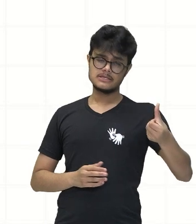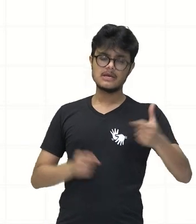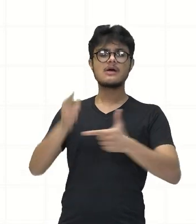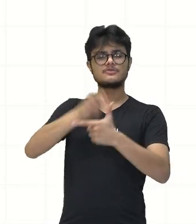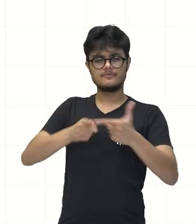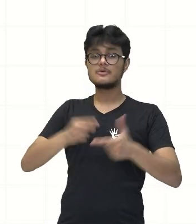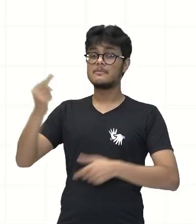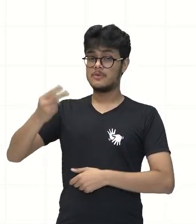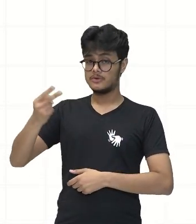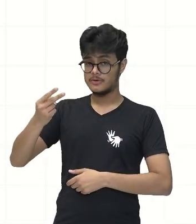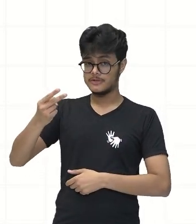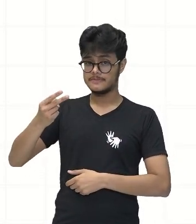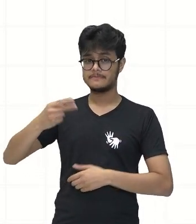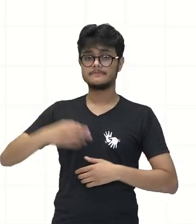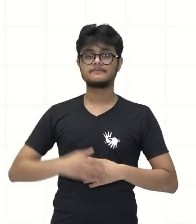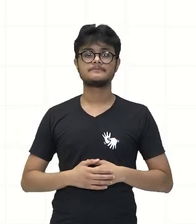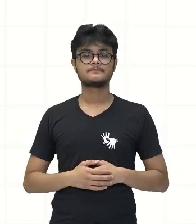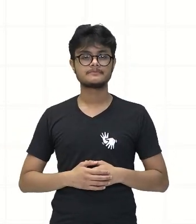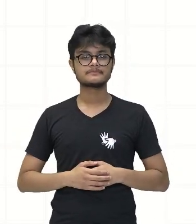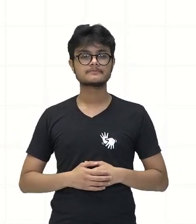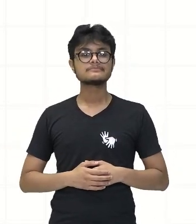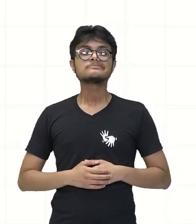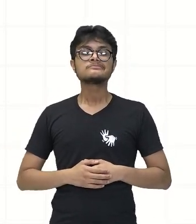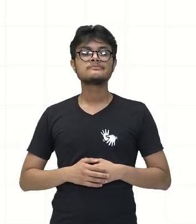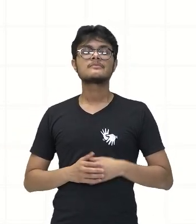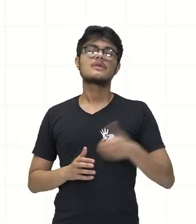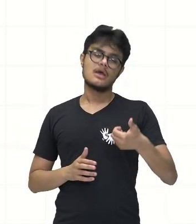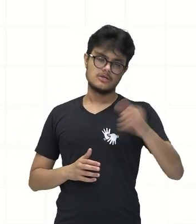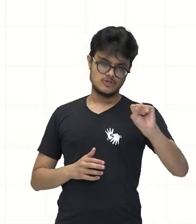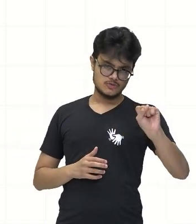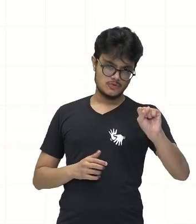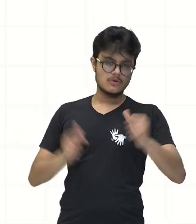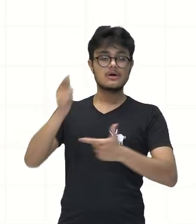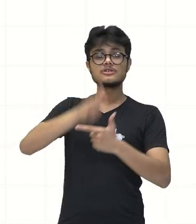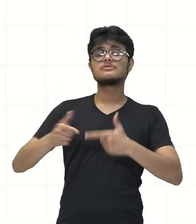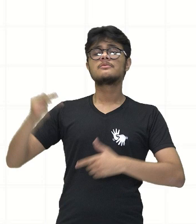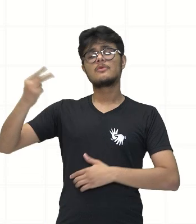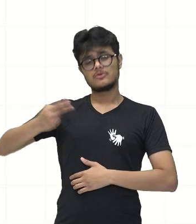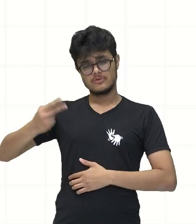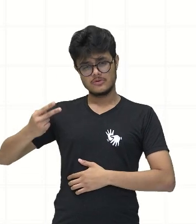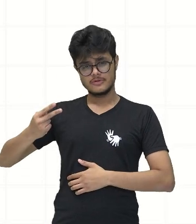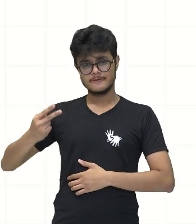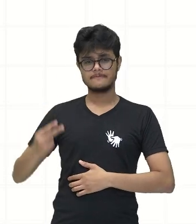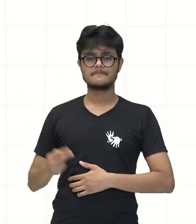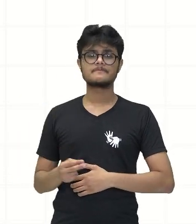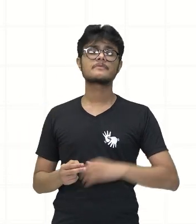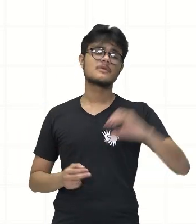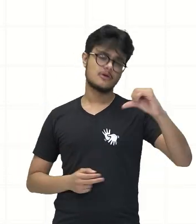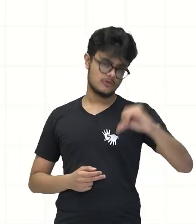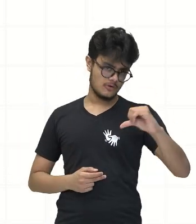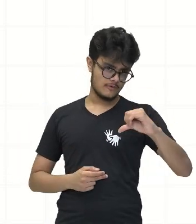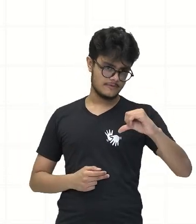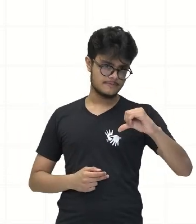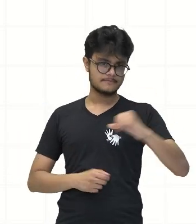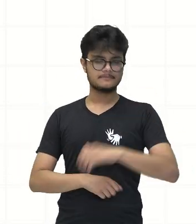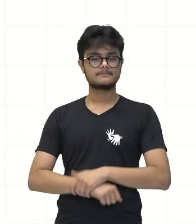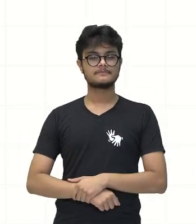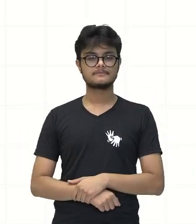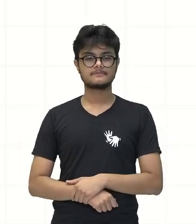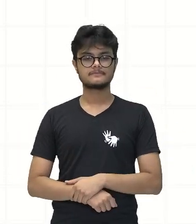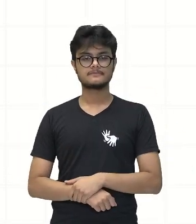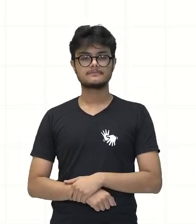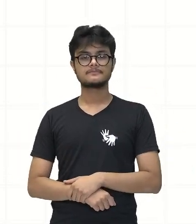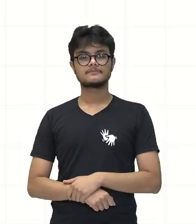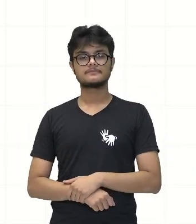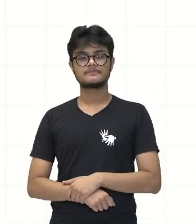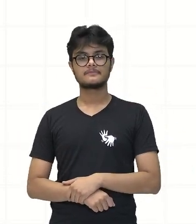36. Par, posso dividir novamente por 2, que dá 18. Ainda continua sendo par, posso dividir novamente por